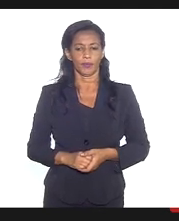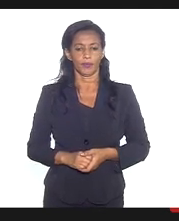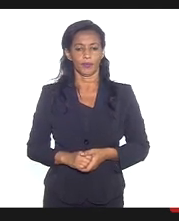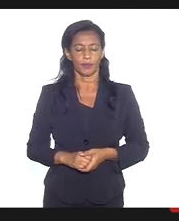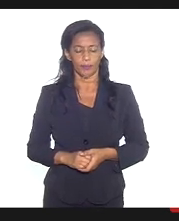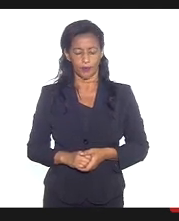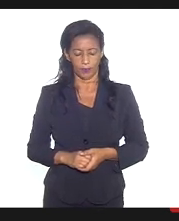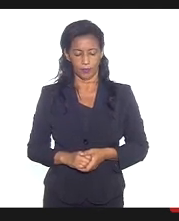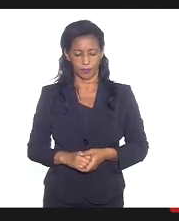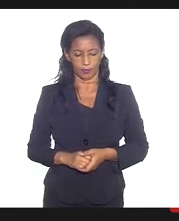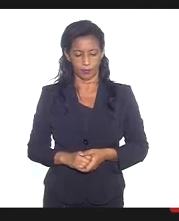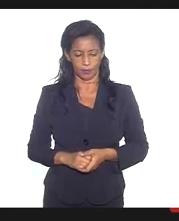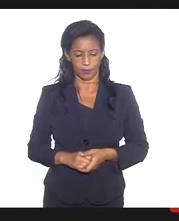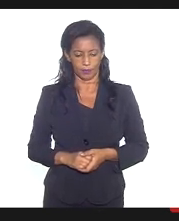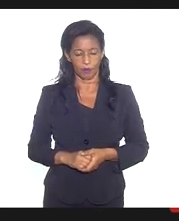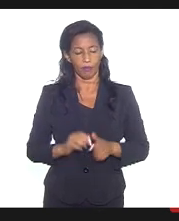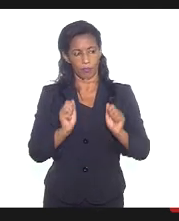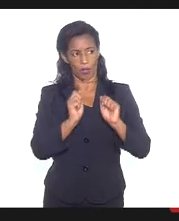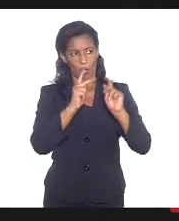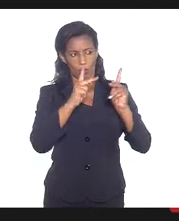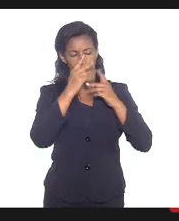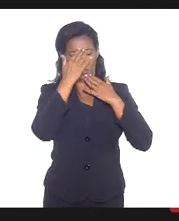Ei, Fortunato. Ok, Alex,